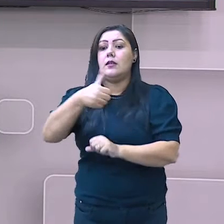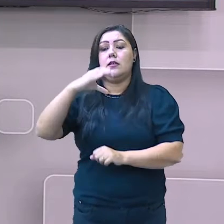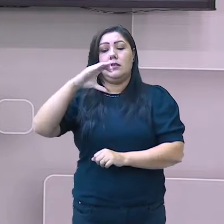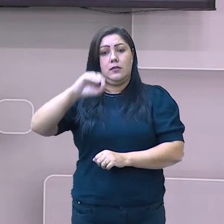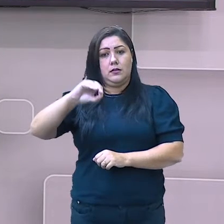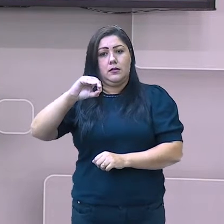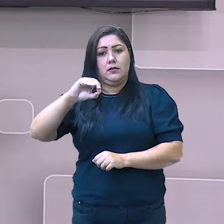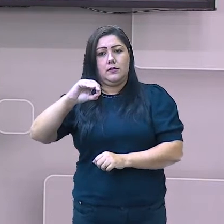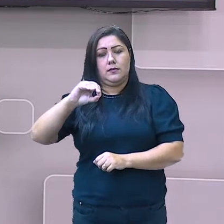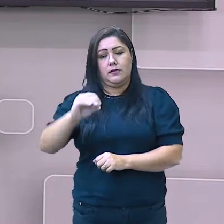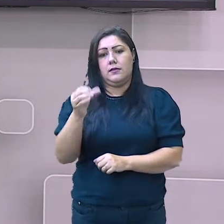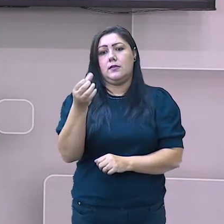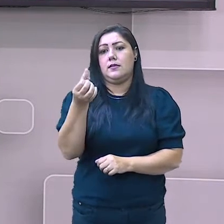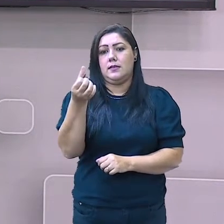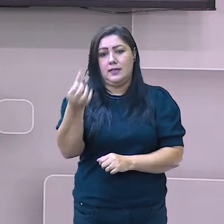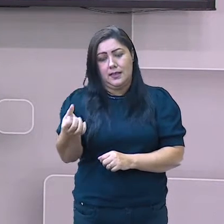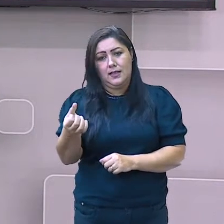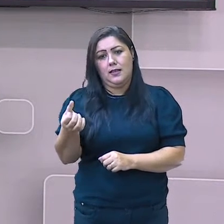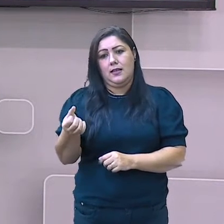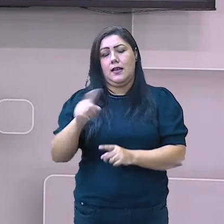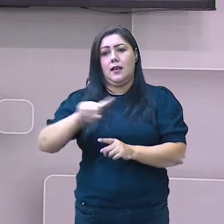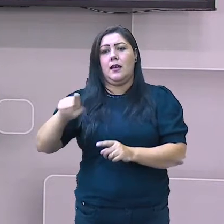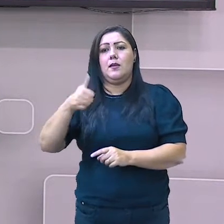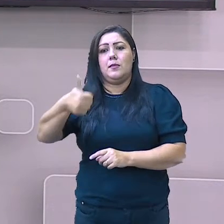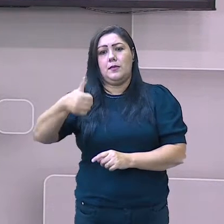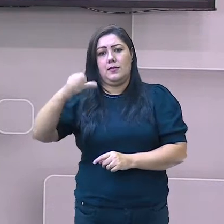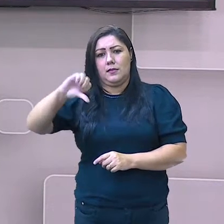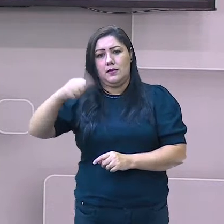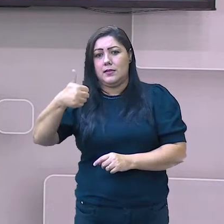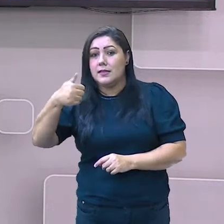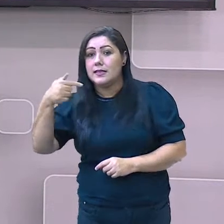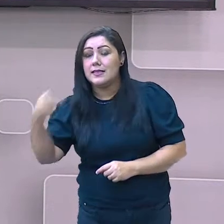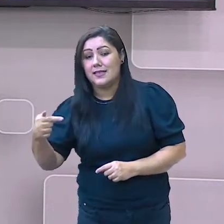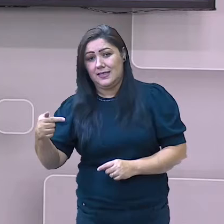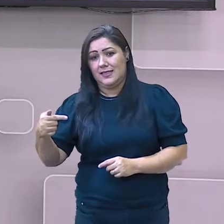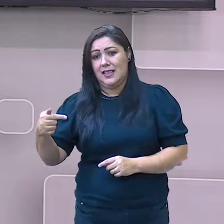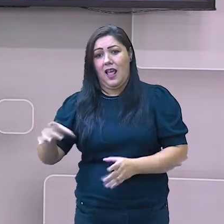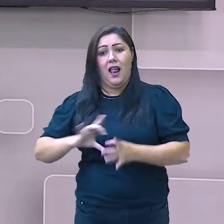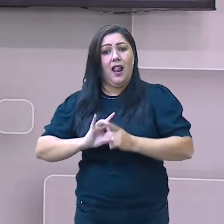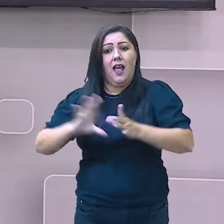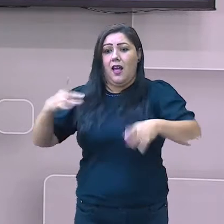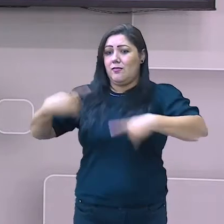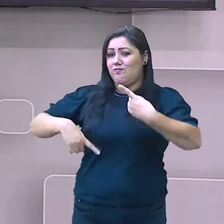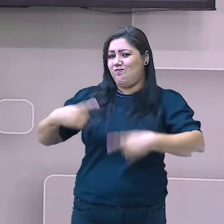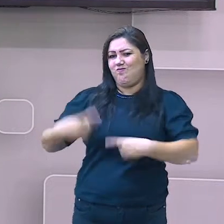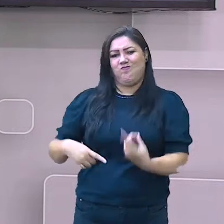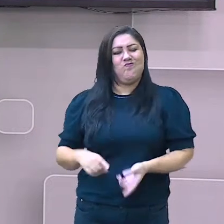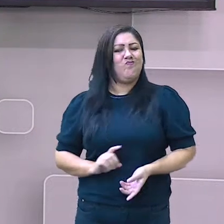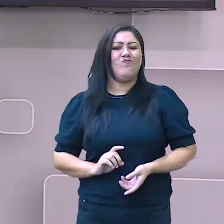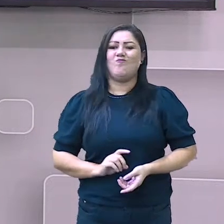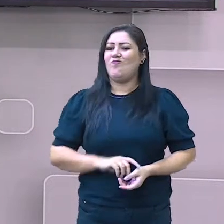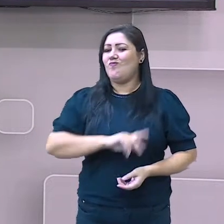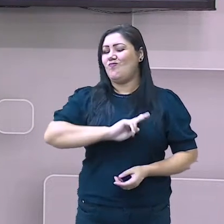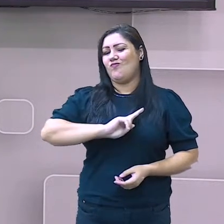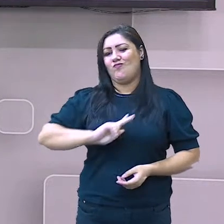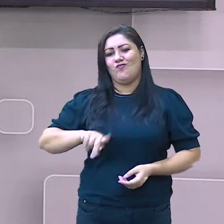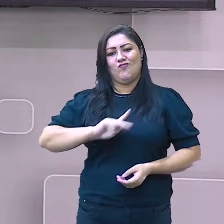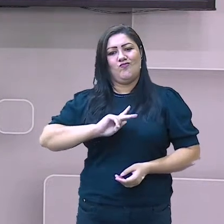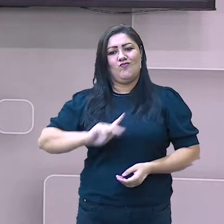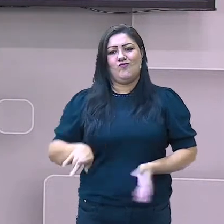e 1917, essa liberdade política não se verificou na prática. Ou seja,